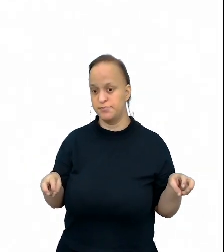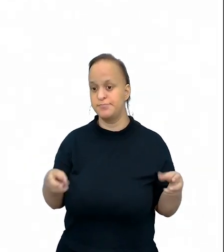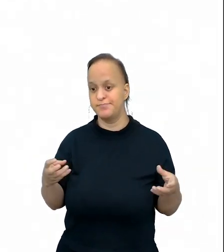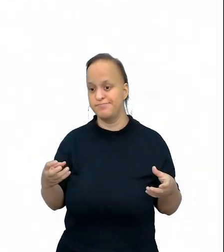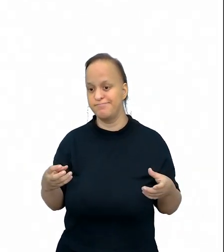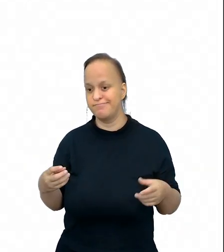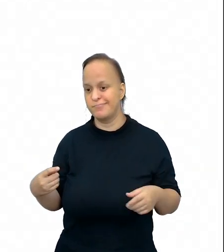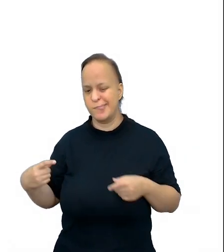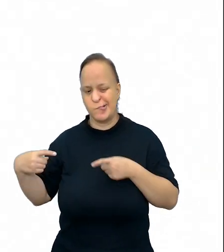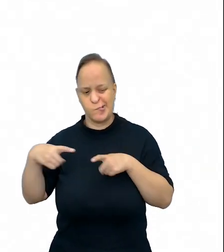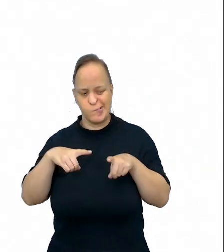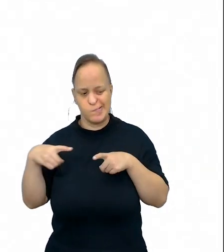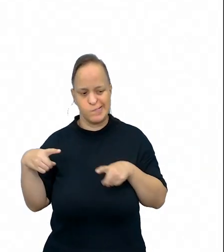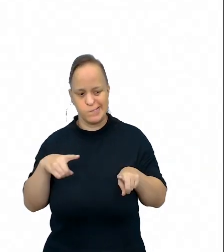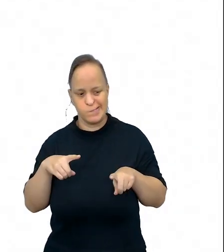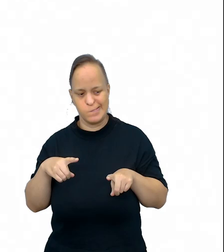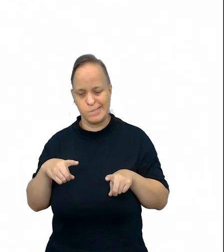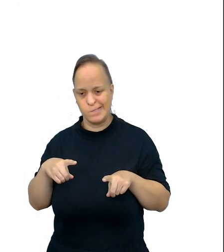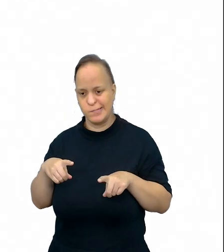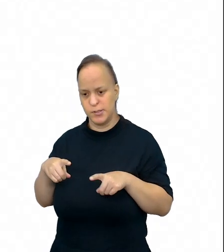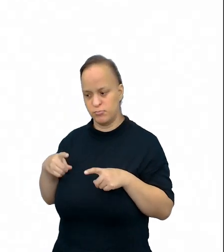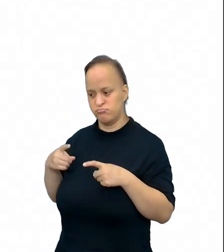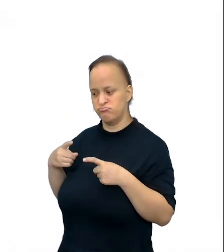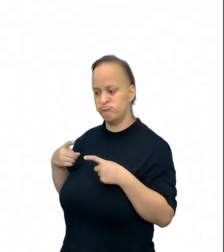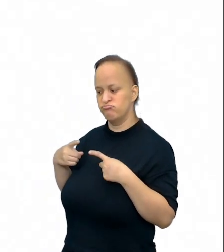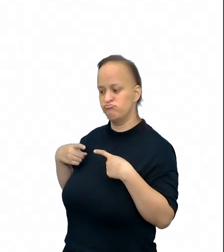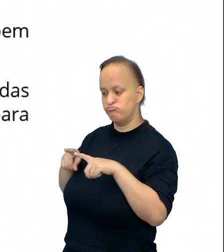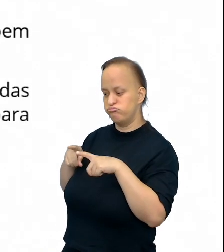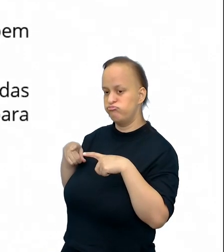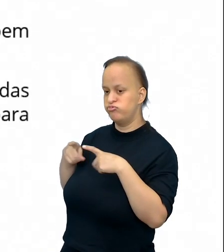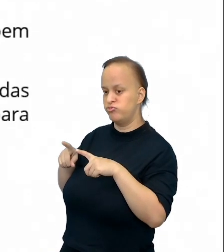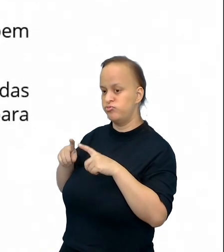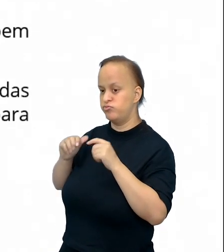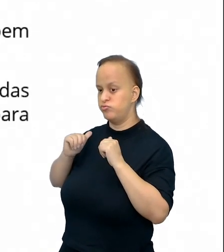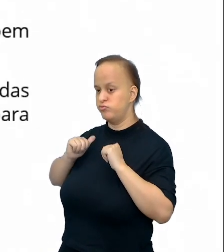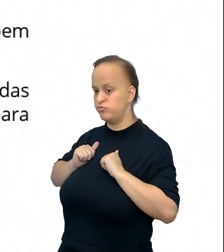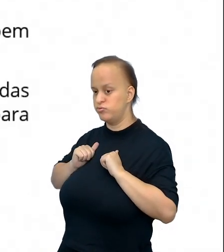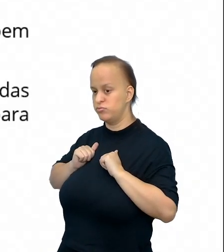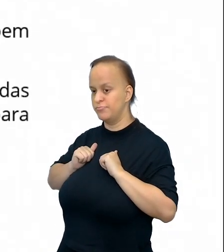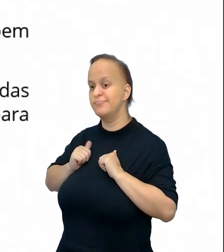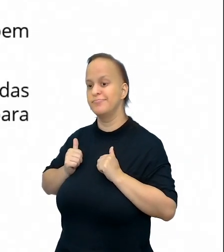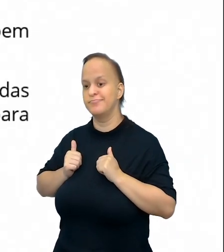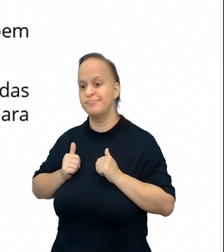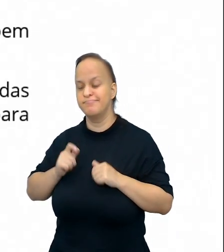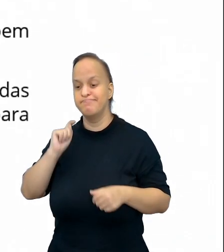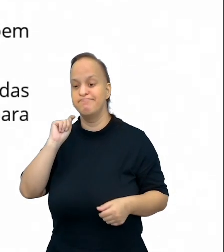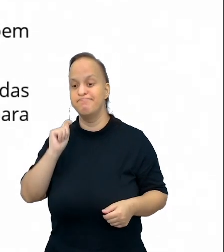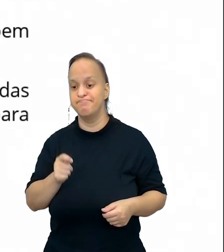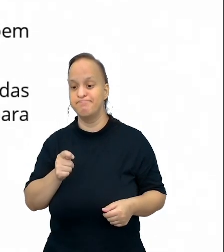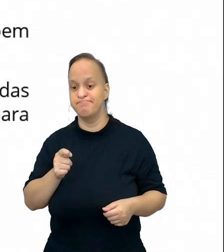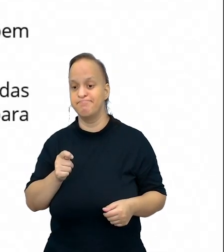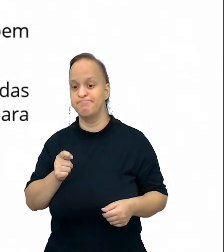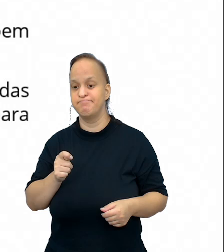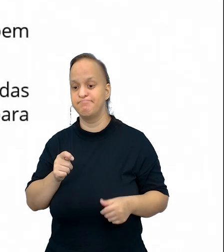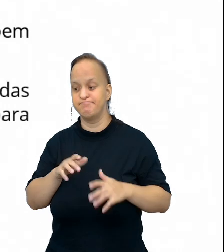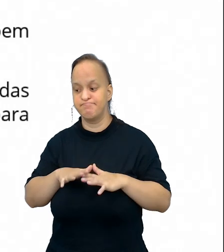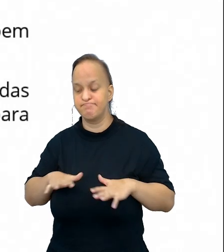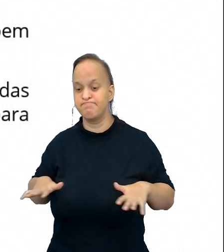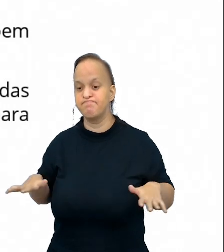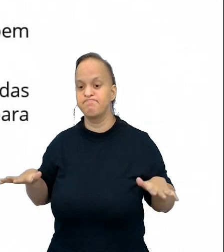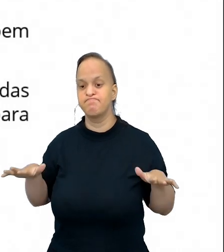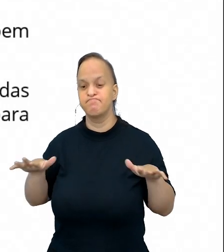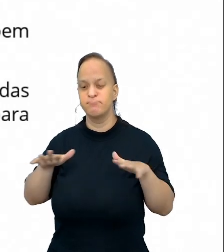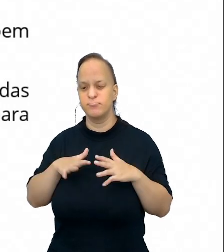o de ataque, também é muito interessante o júri simulado. A metodologia da dramatização, muito